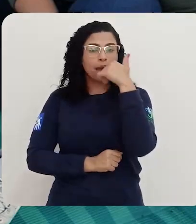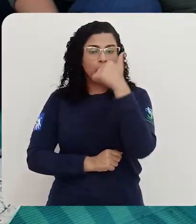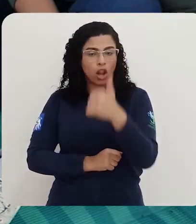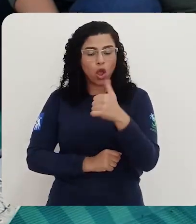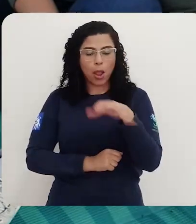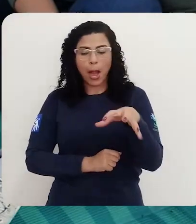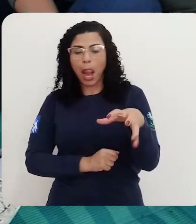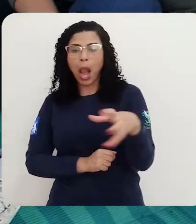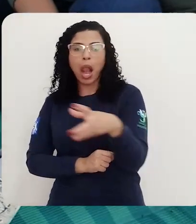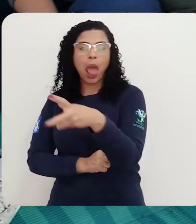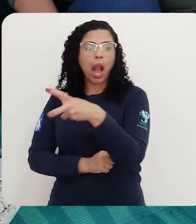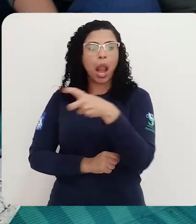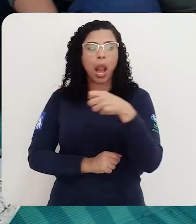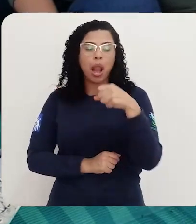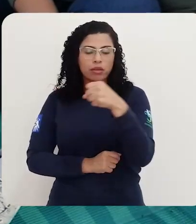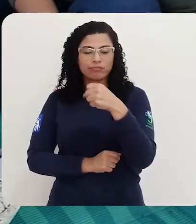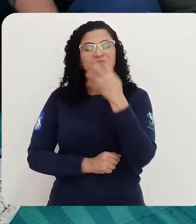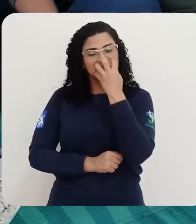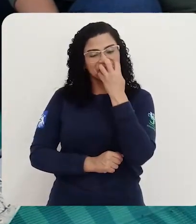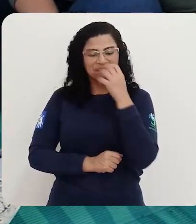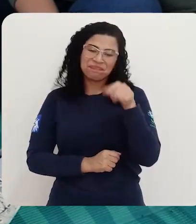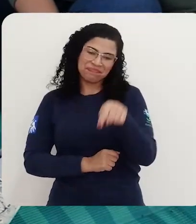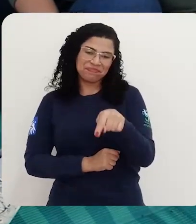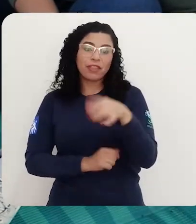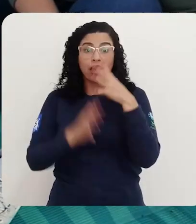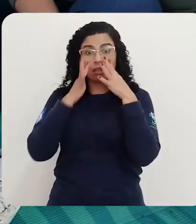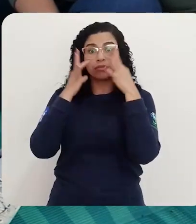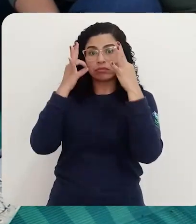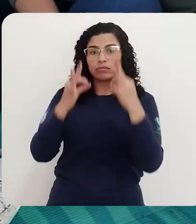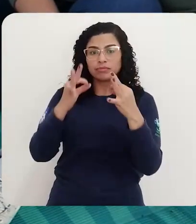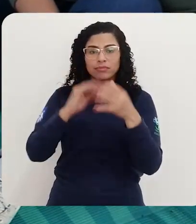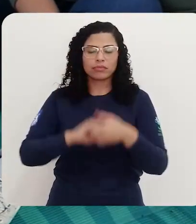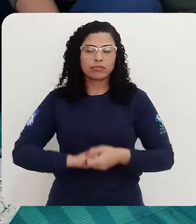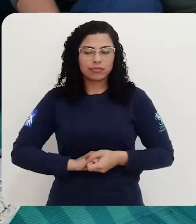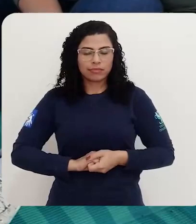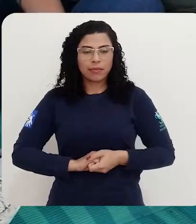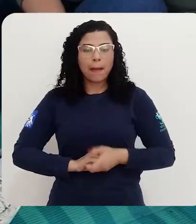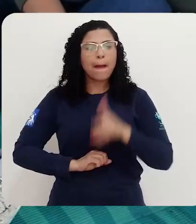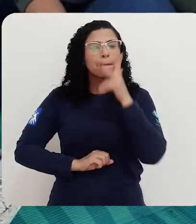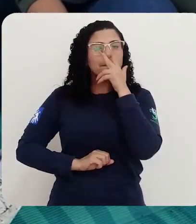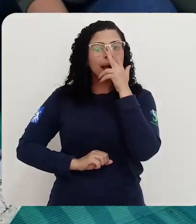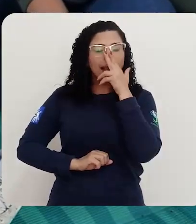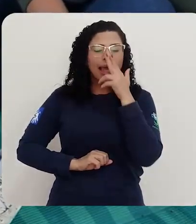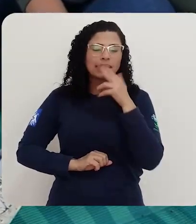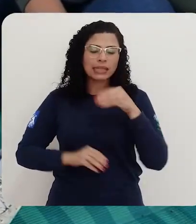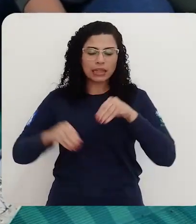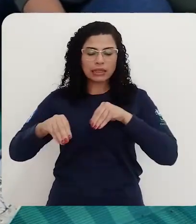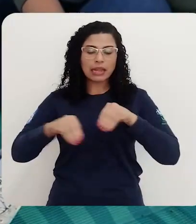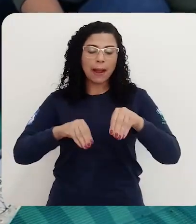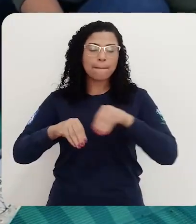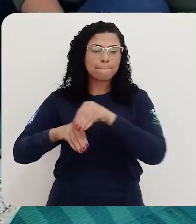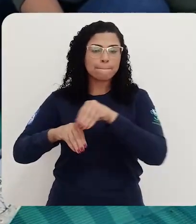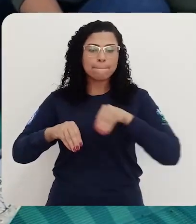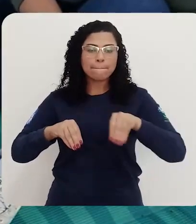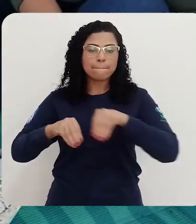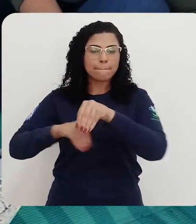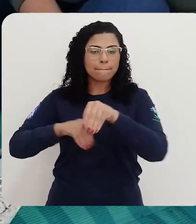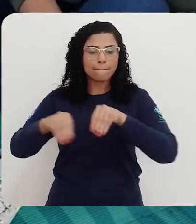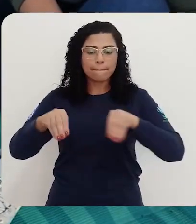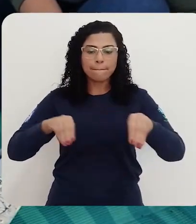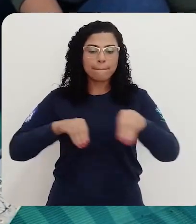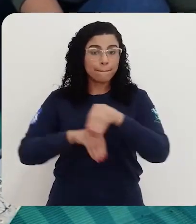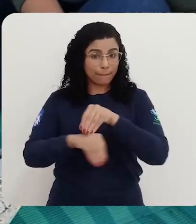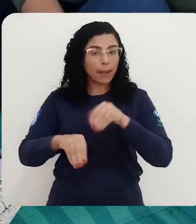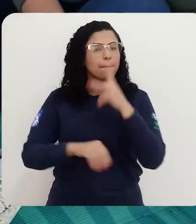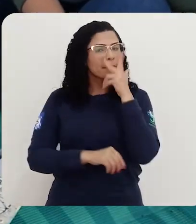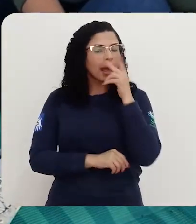melhor jeito de capturar os cachorros. Então precisa ter bastante atenção. É bem semelhante ao jogo da dama, certo? Só